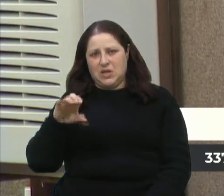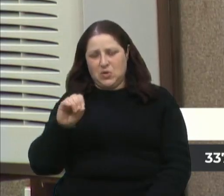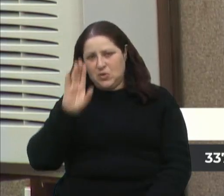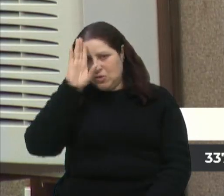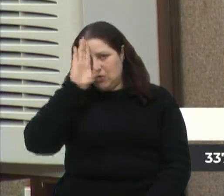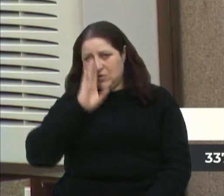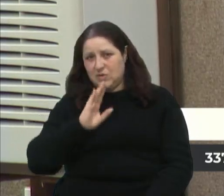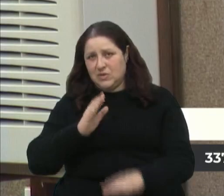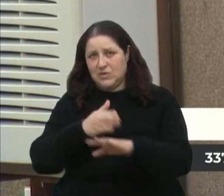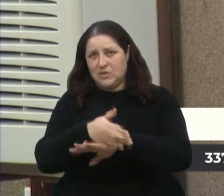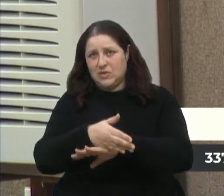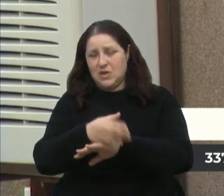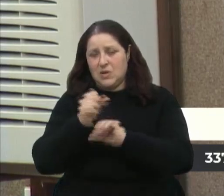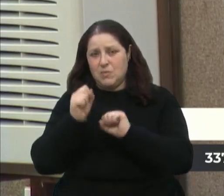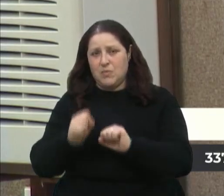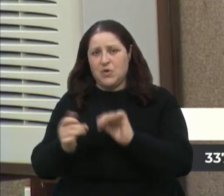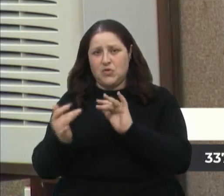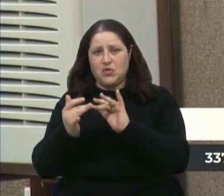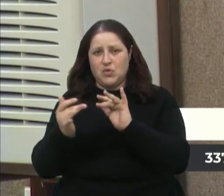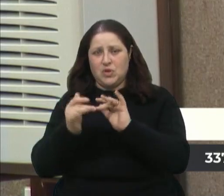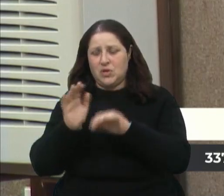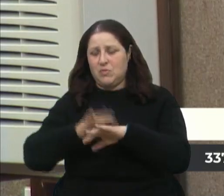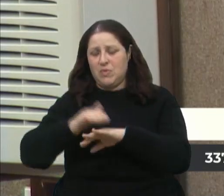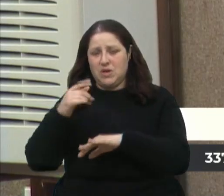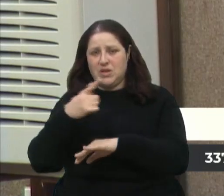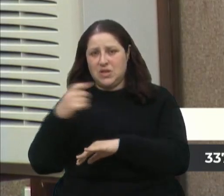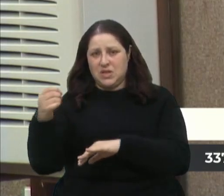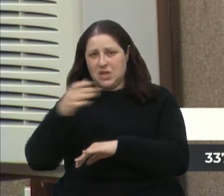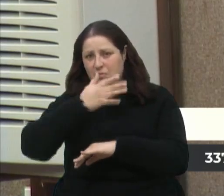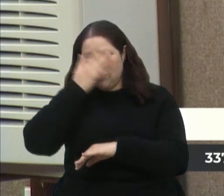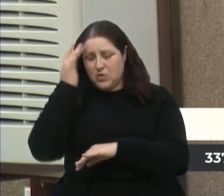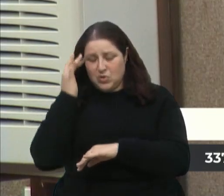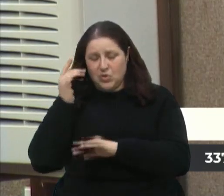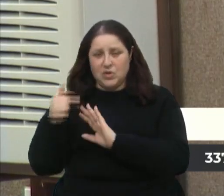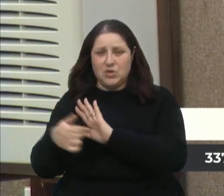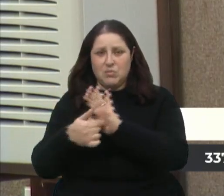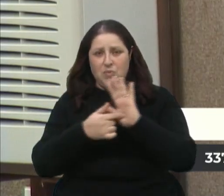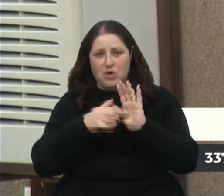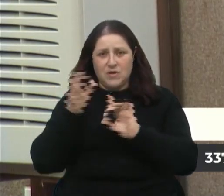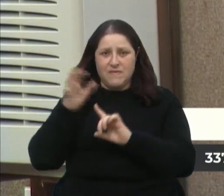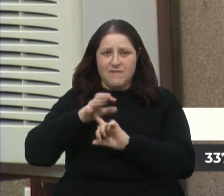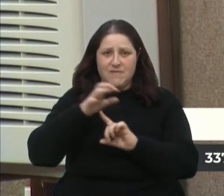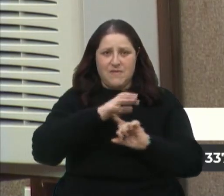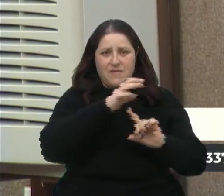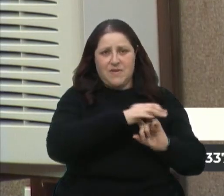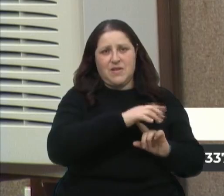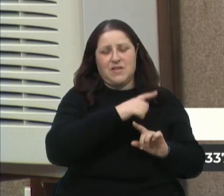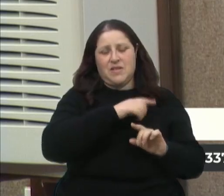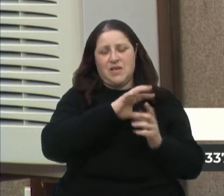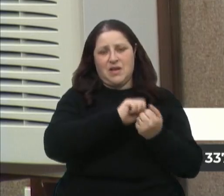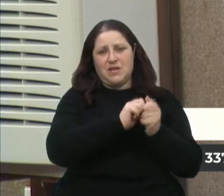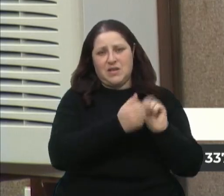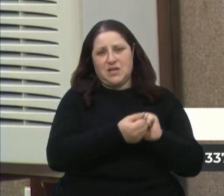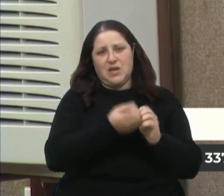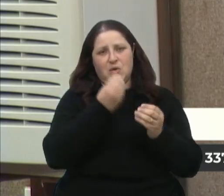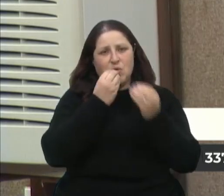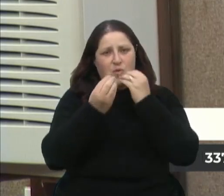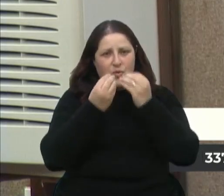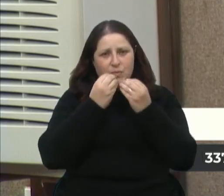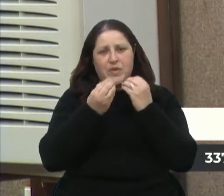pode ter contato com mais de 100 expositores, artesãos, então, gastronomia, produtos